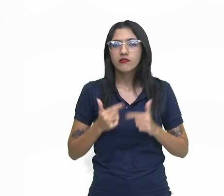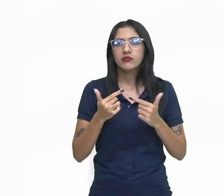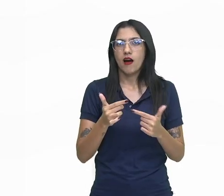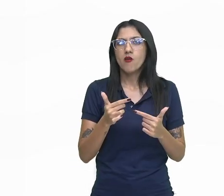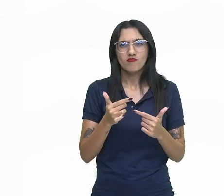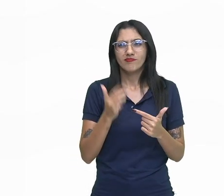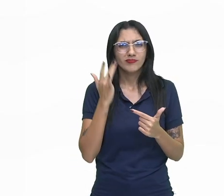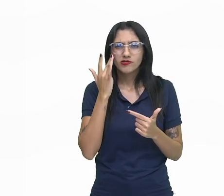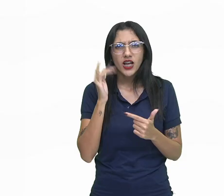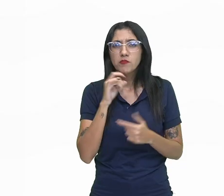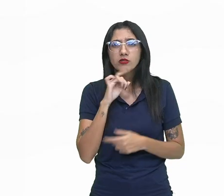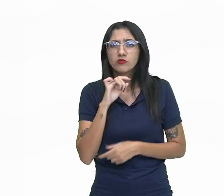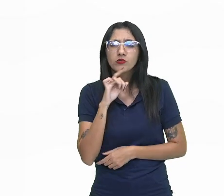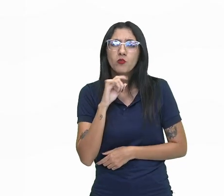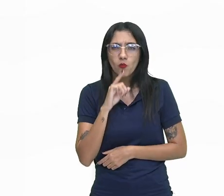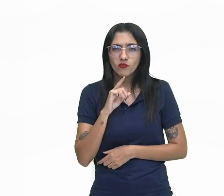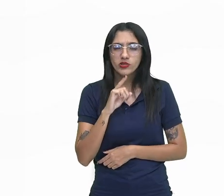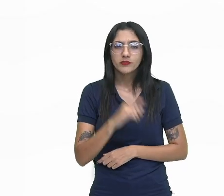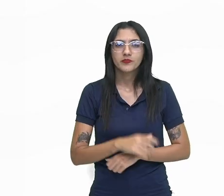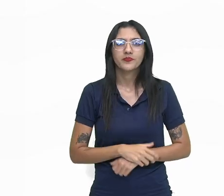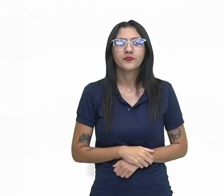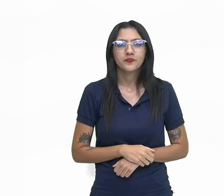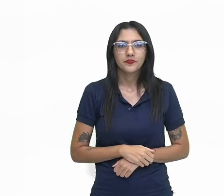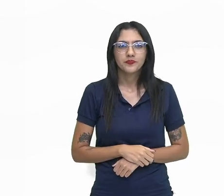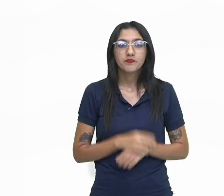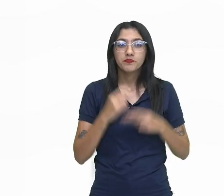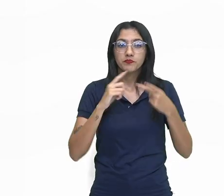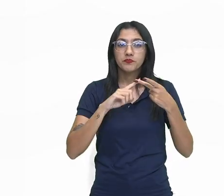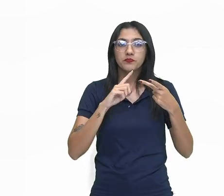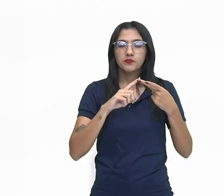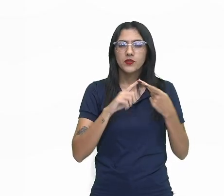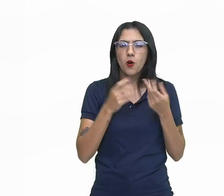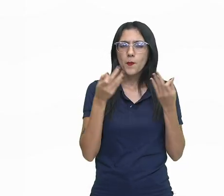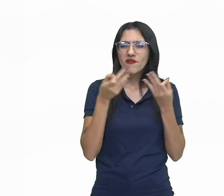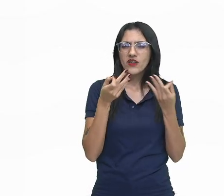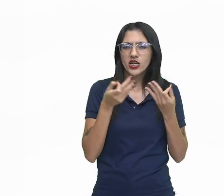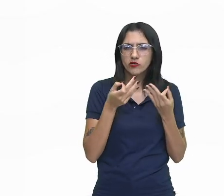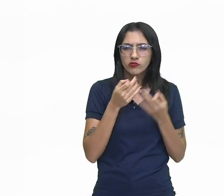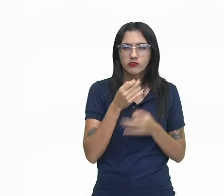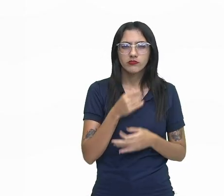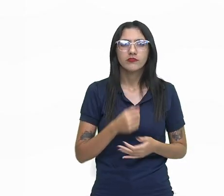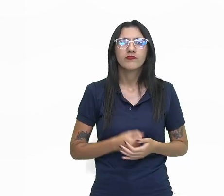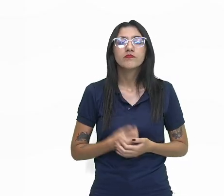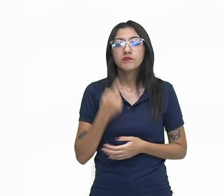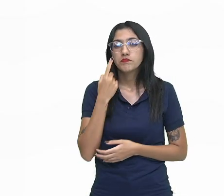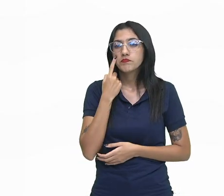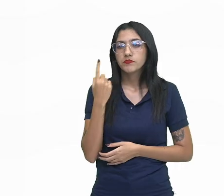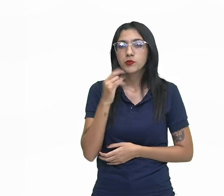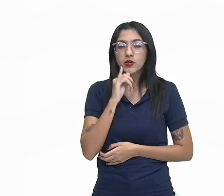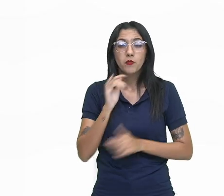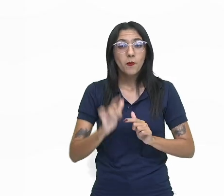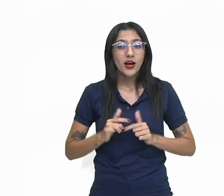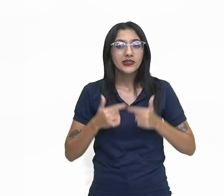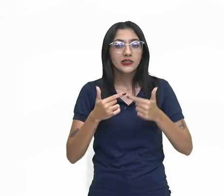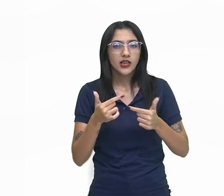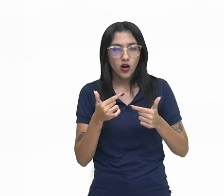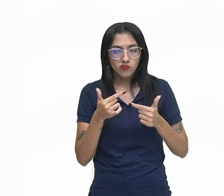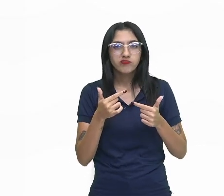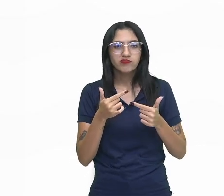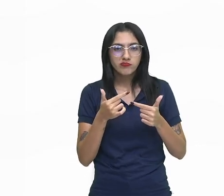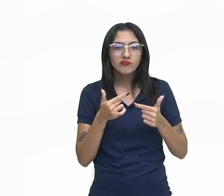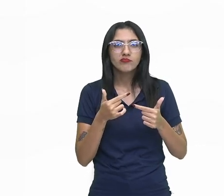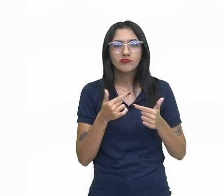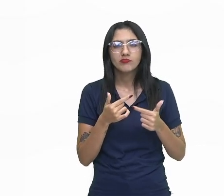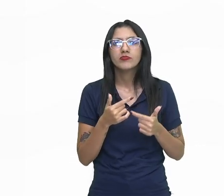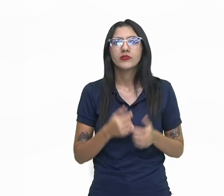ação terminou ou não, ou a situação. Nós temos o pretérito perfeito, que indica que a pessoa fez a ação de